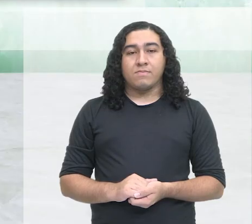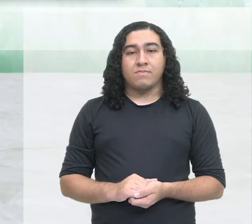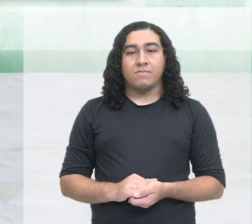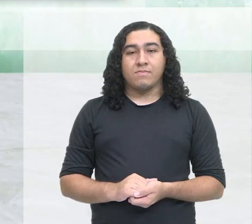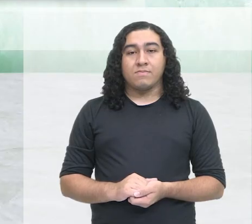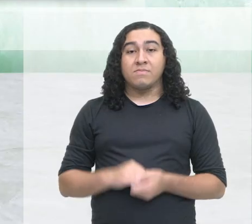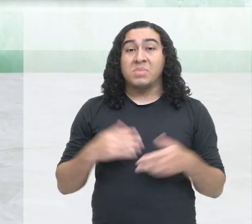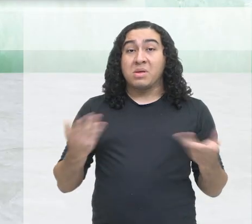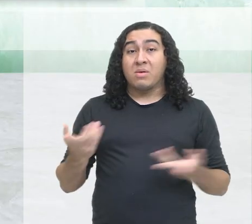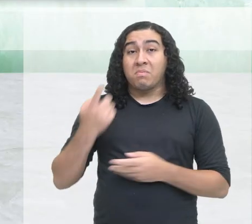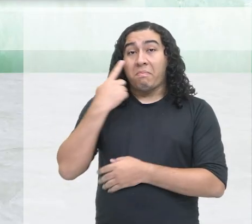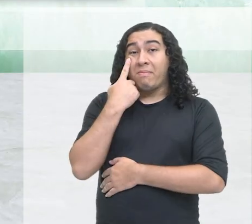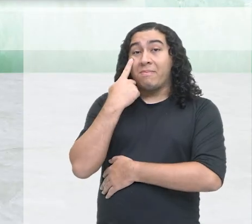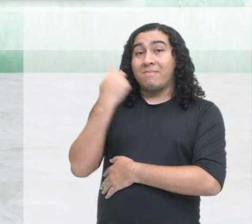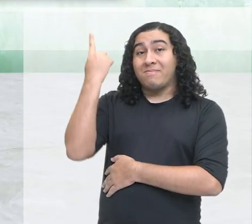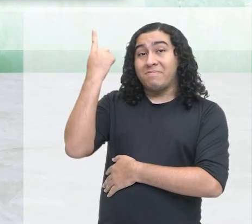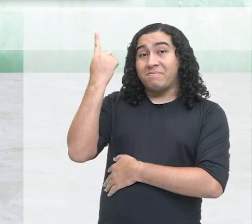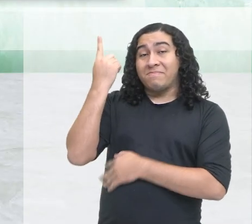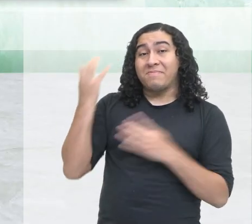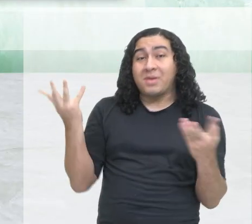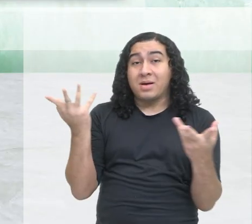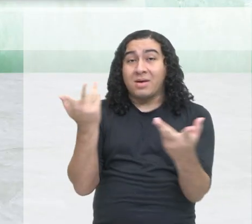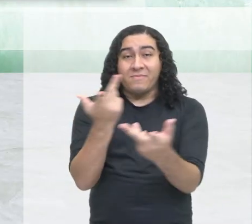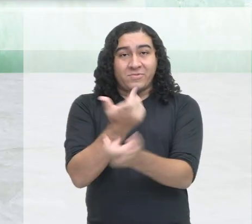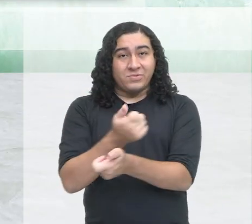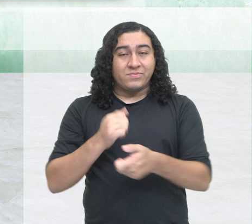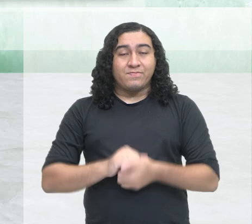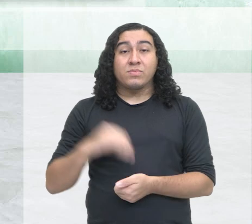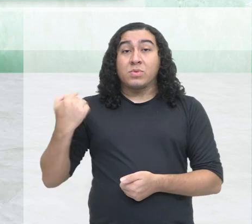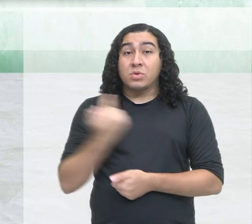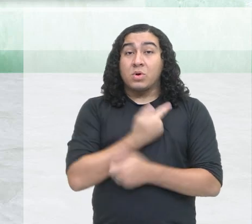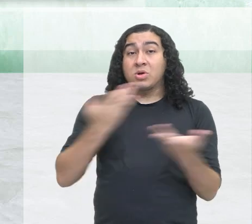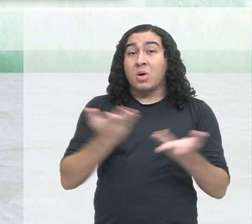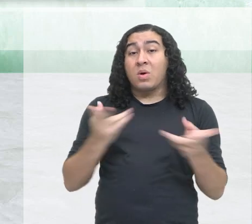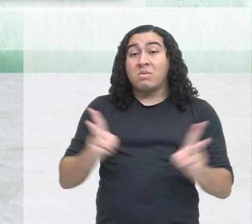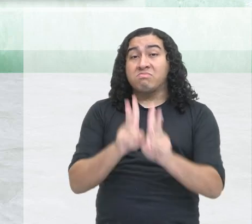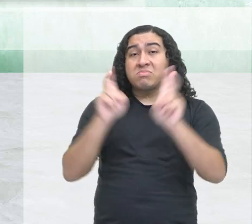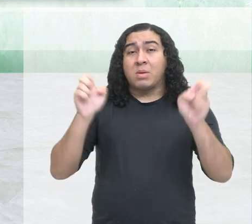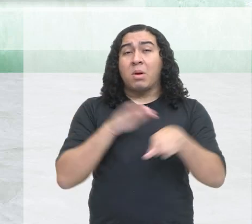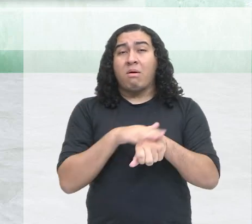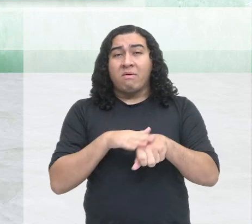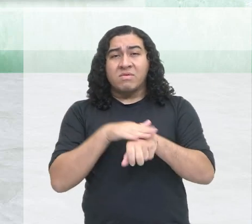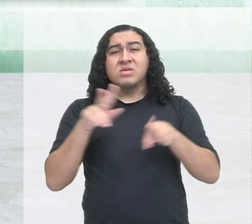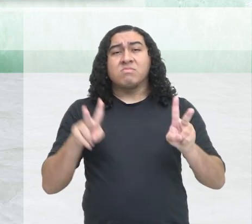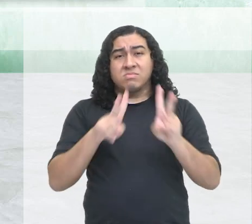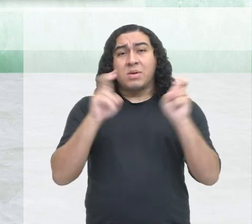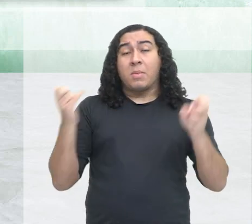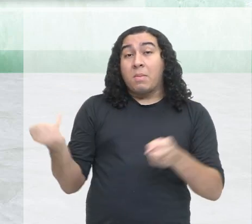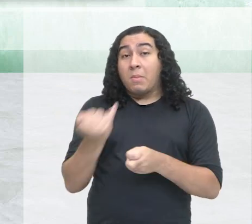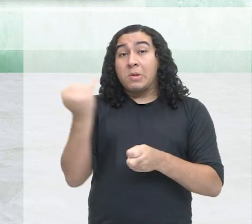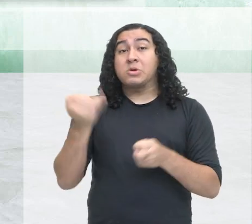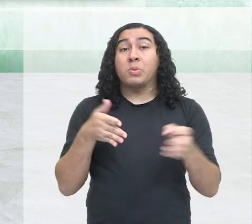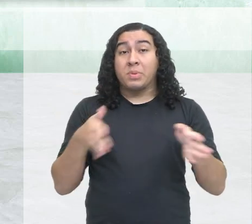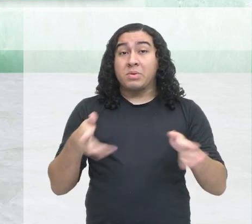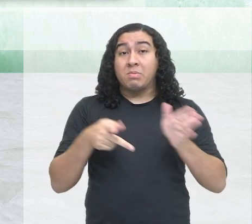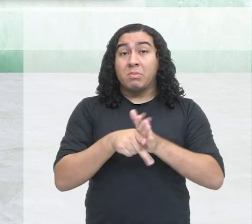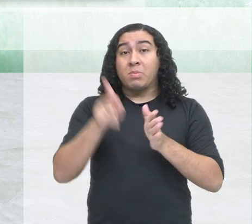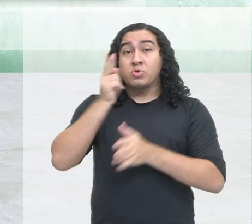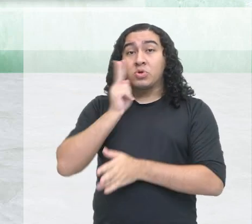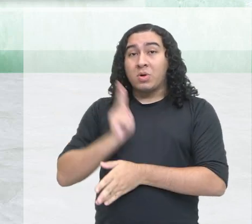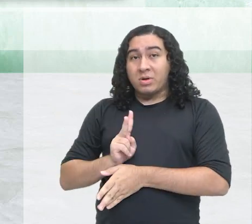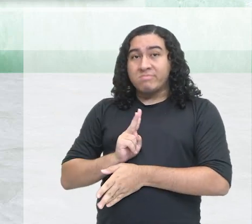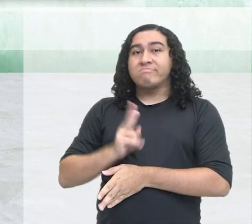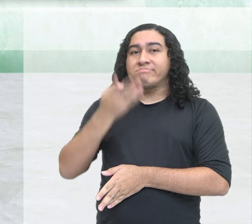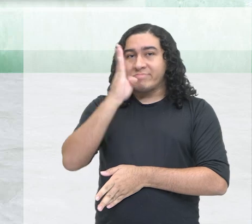E olha só que maravilha, né? Iremos falar sobre um período muito importante da história do